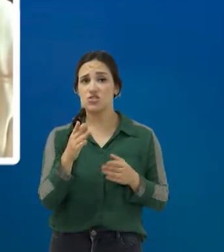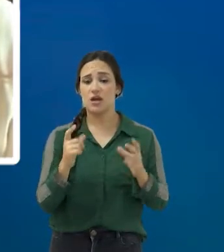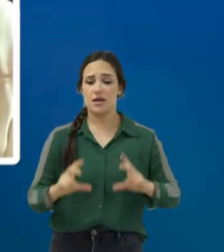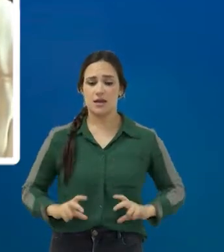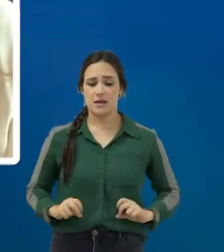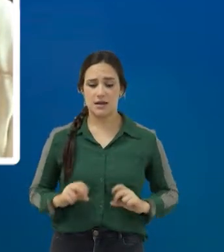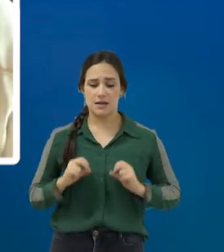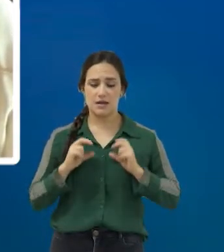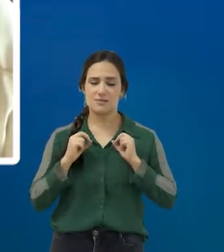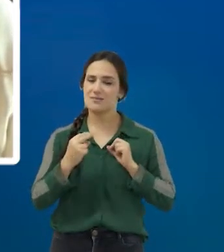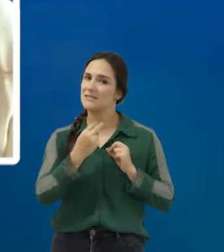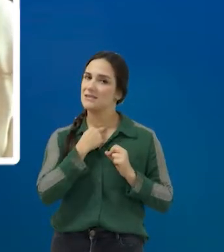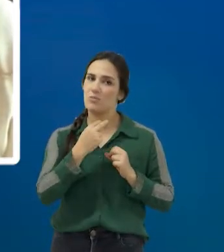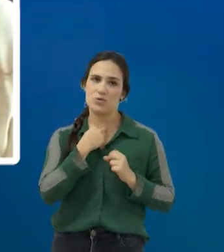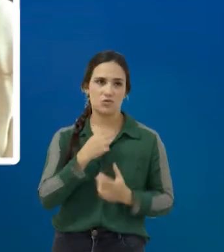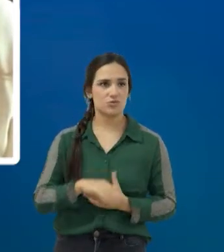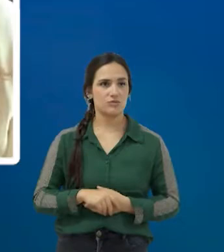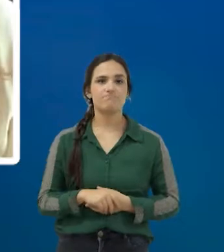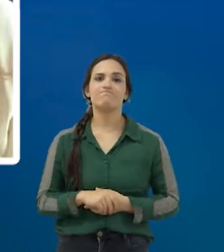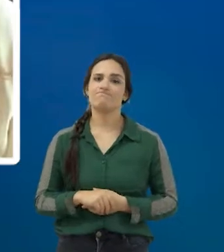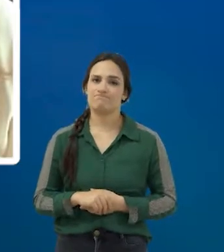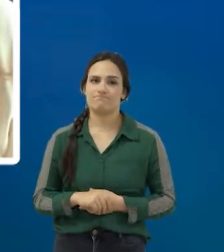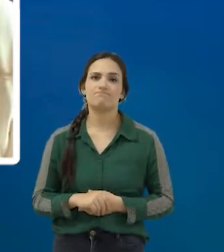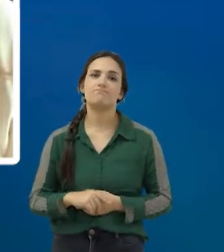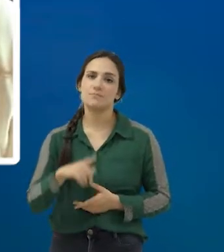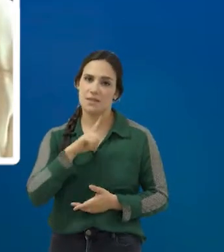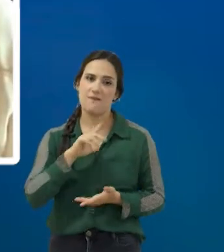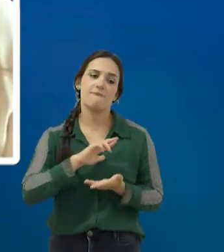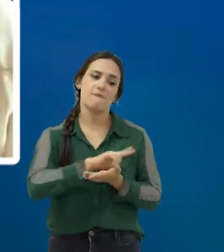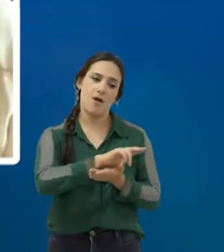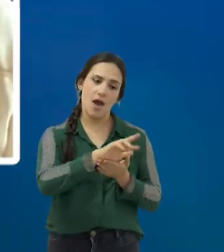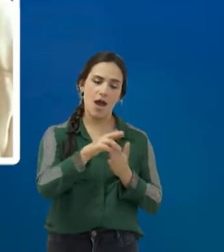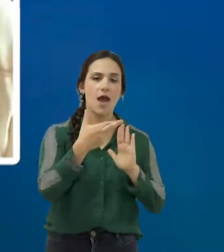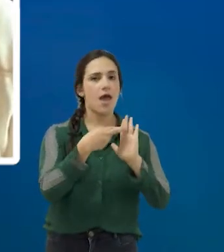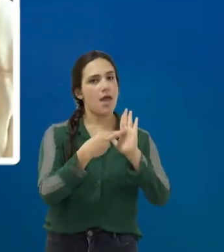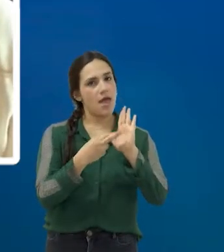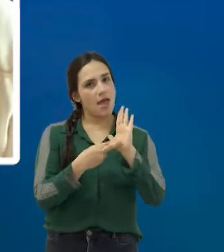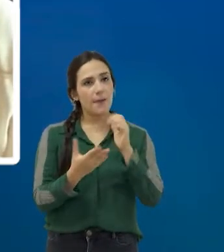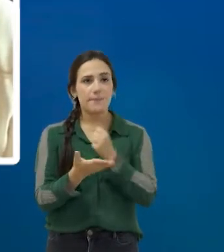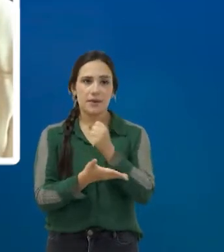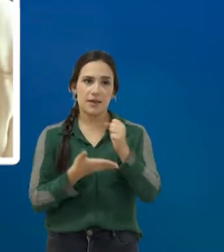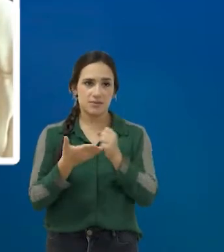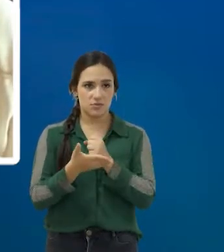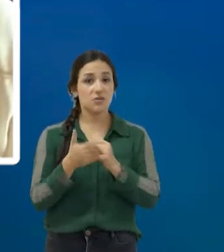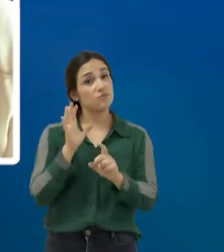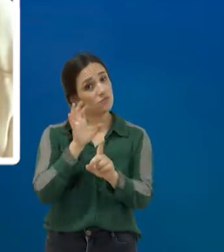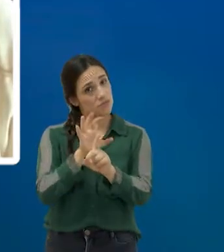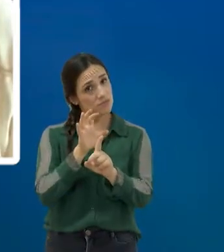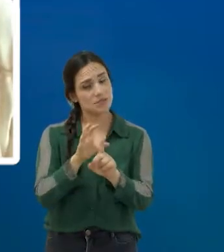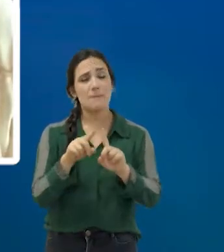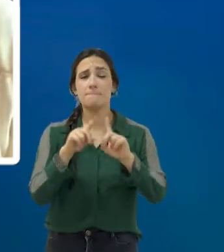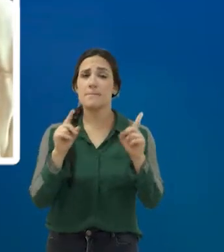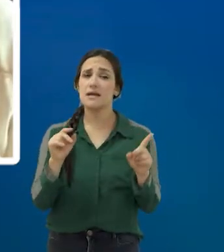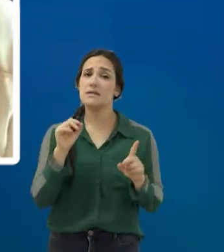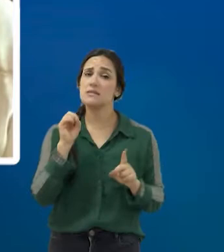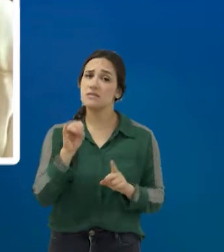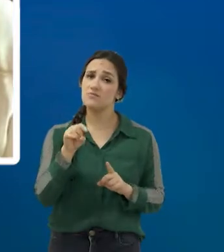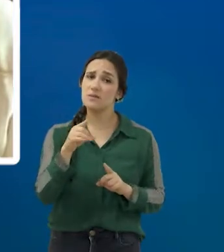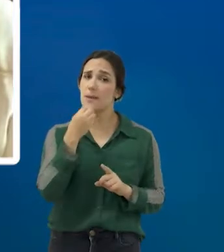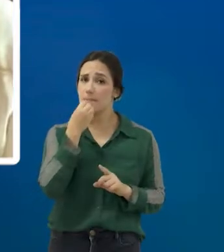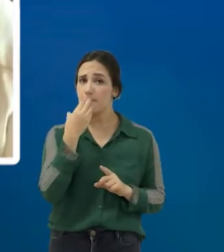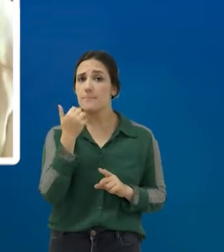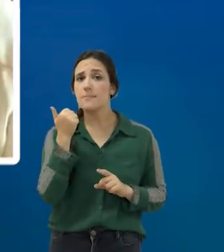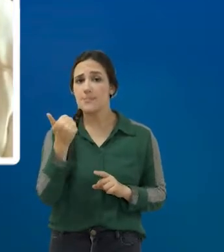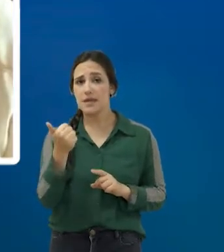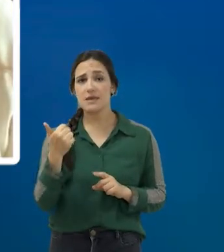podem doar. Então, a gente tem vários critérios básicos que vai inaptar esse doador. Mas aquele que tem boa saúde